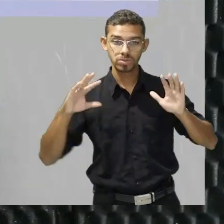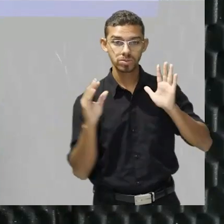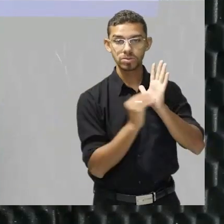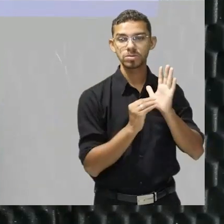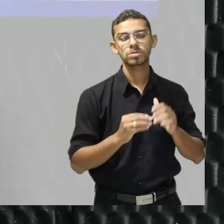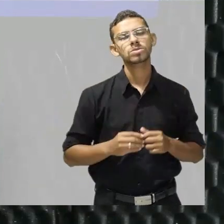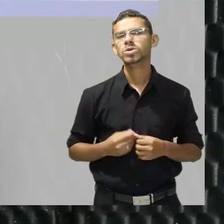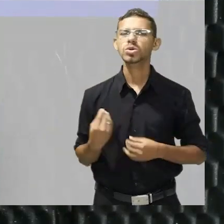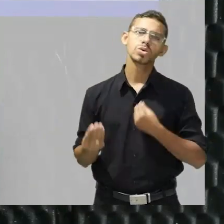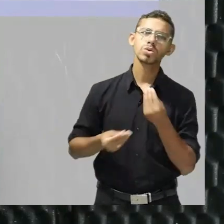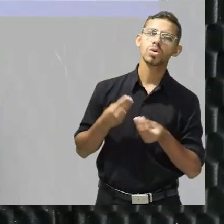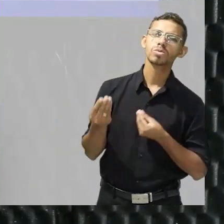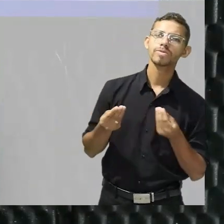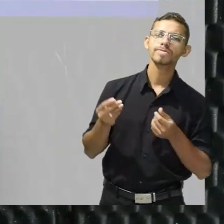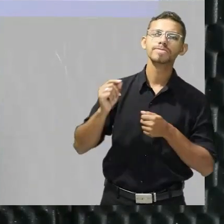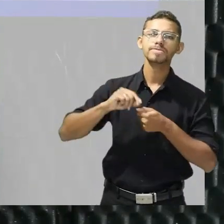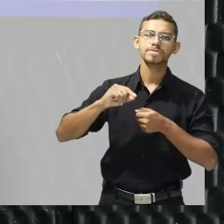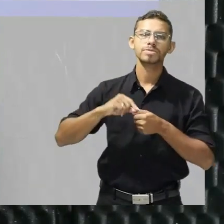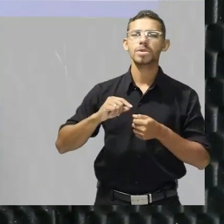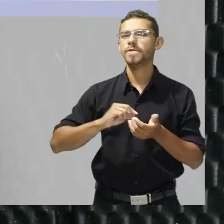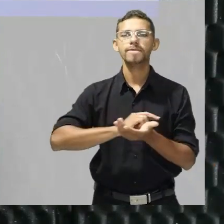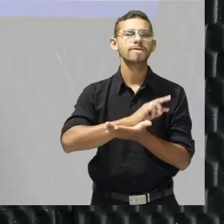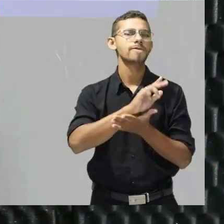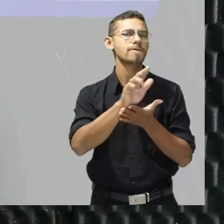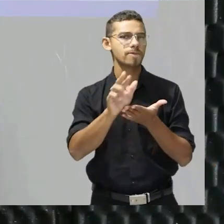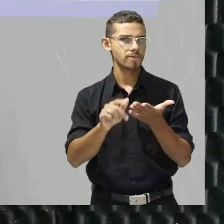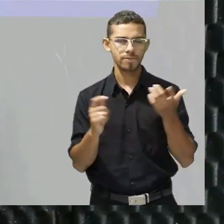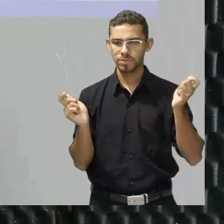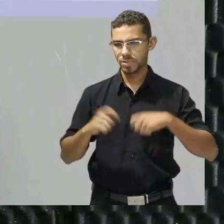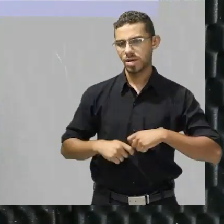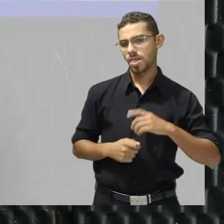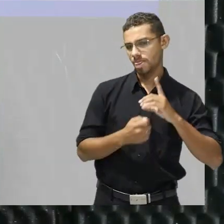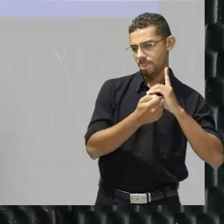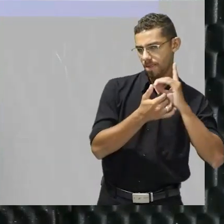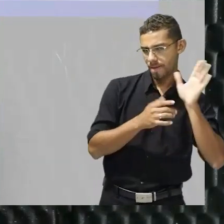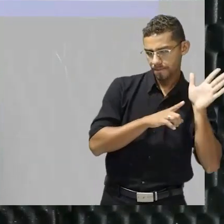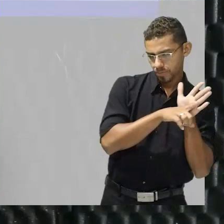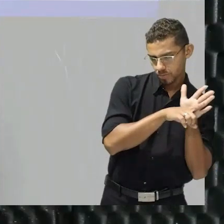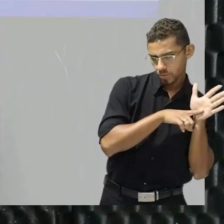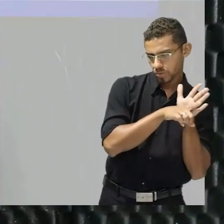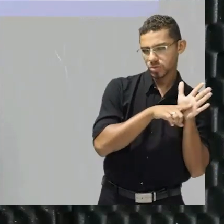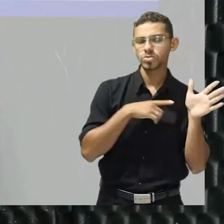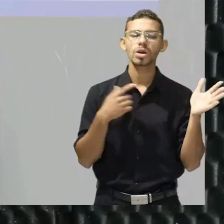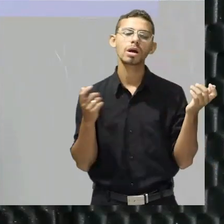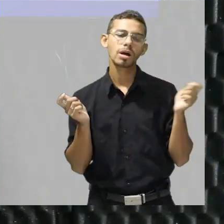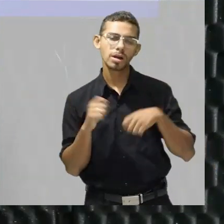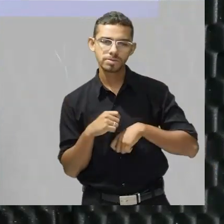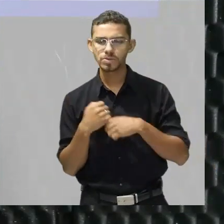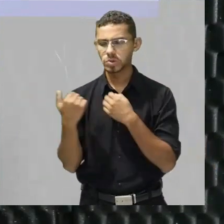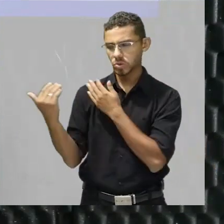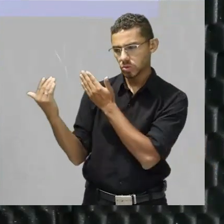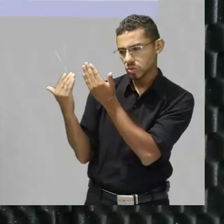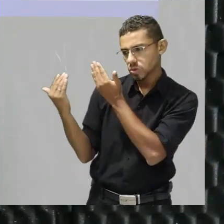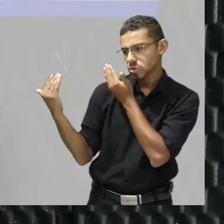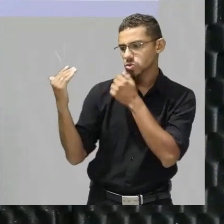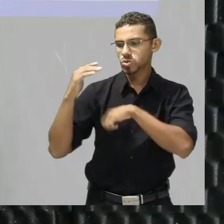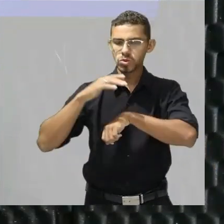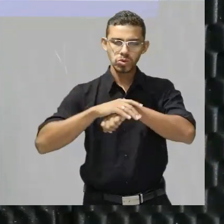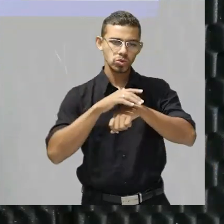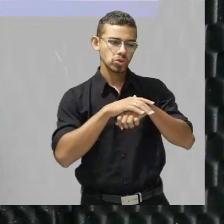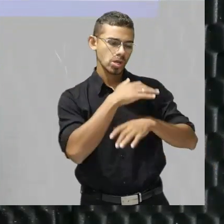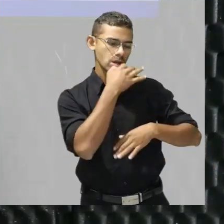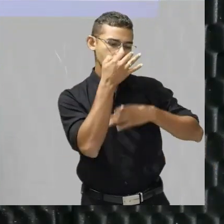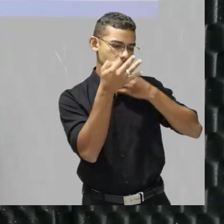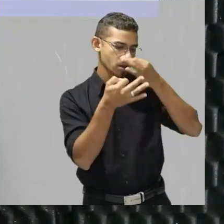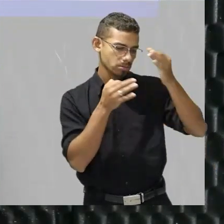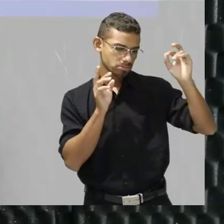E como você vai fazer isso ah e tem inúmeras maneiras né através de dados estatísticos através de uma comparação através de